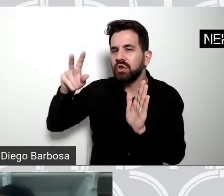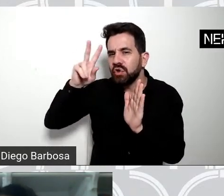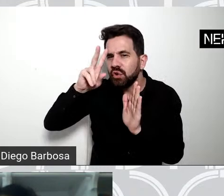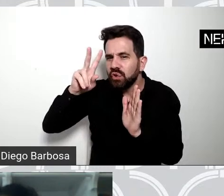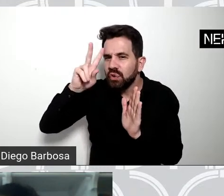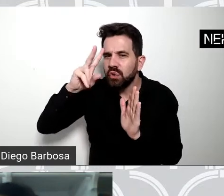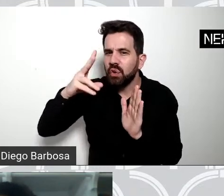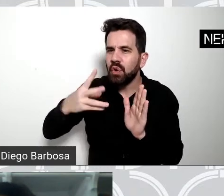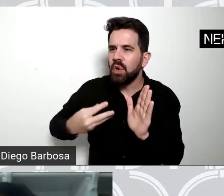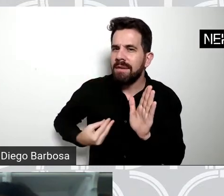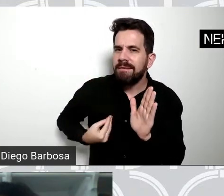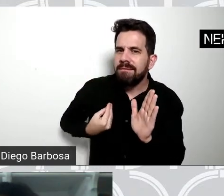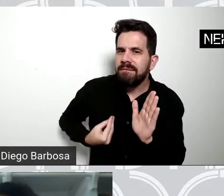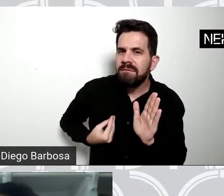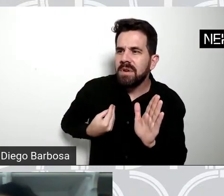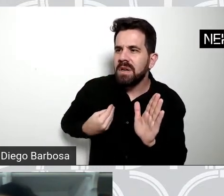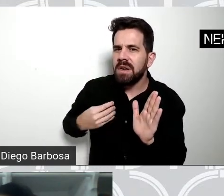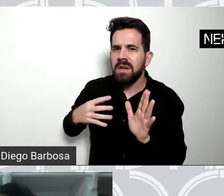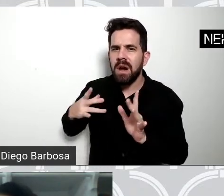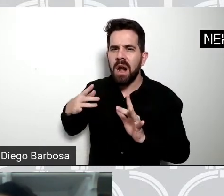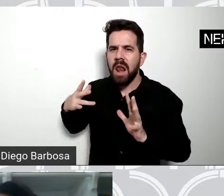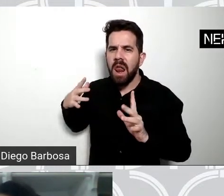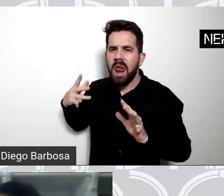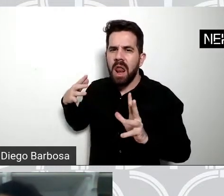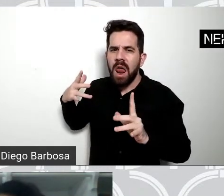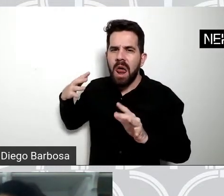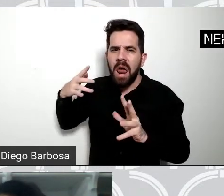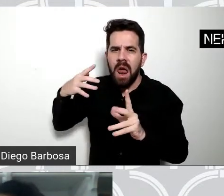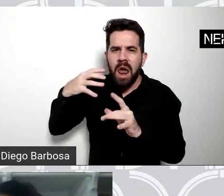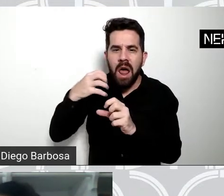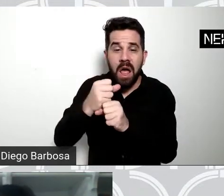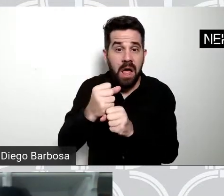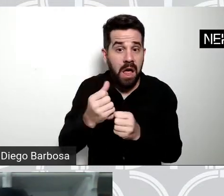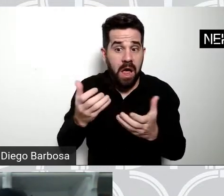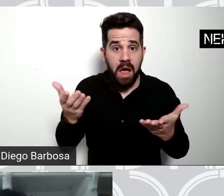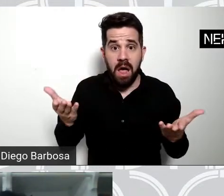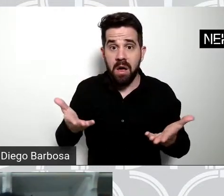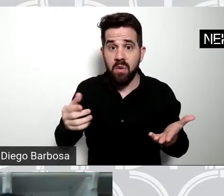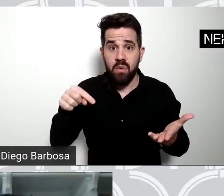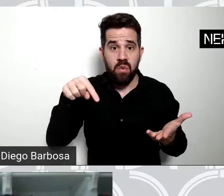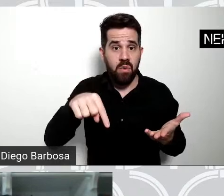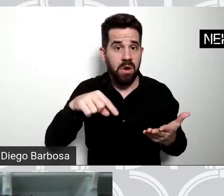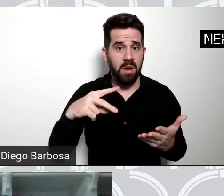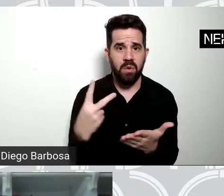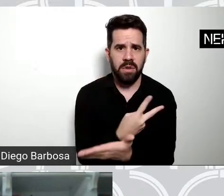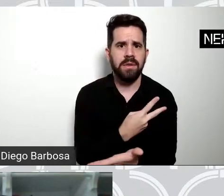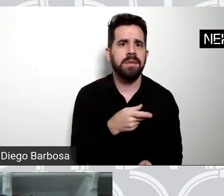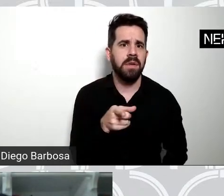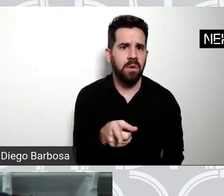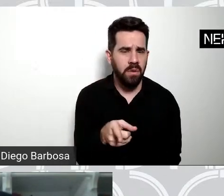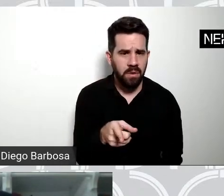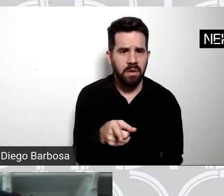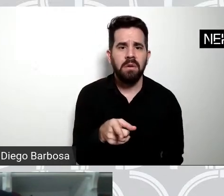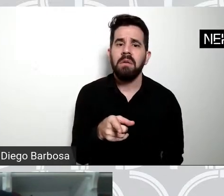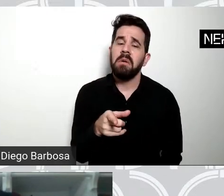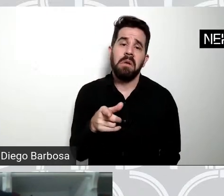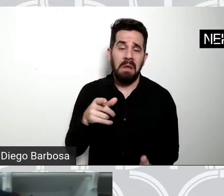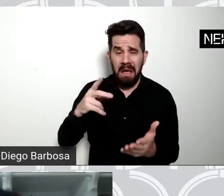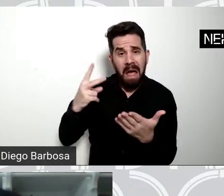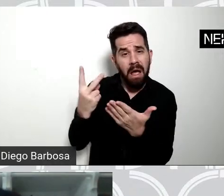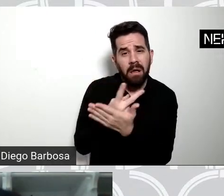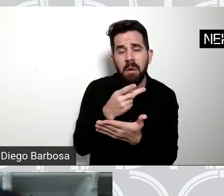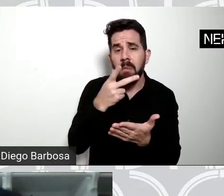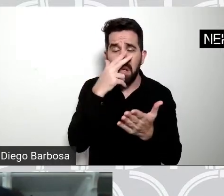completamente montada de todas as peças em cima de interesses, né? E esses interesses são interesses do